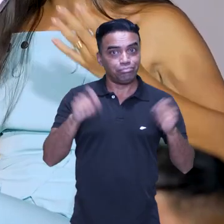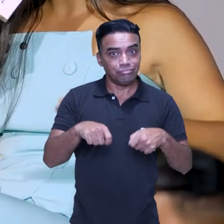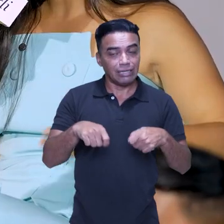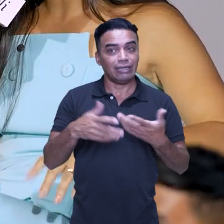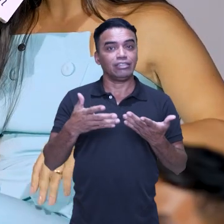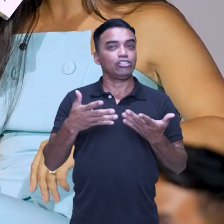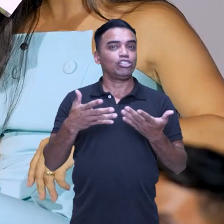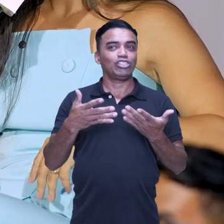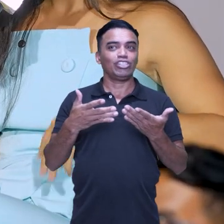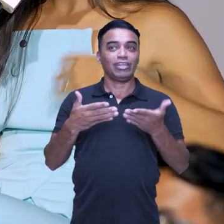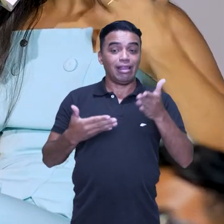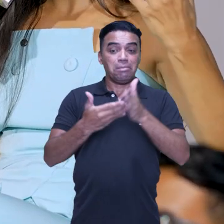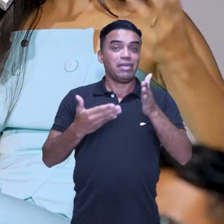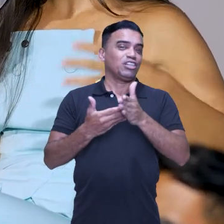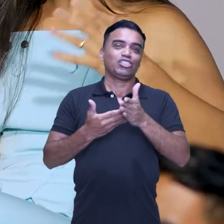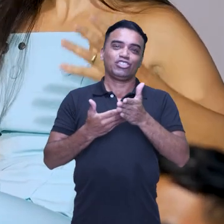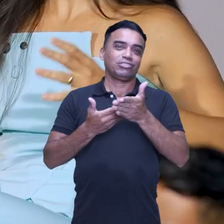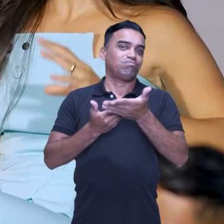de derrubar muros,